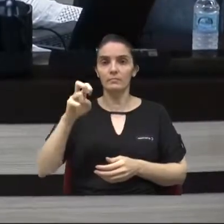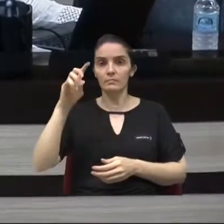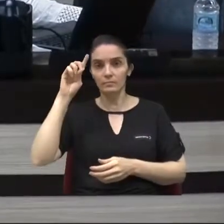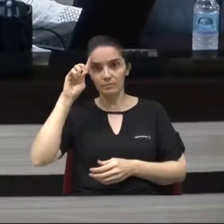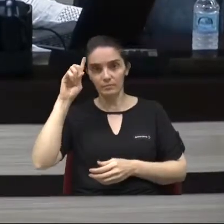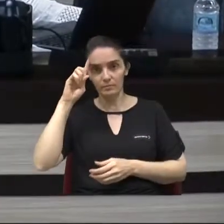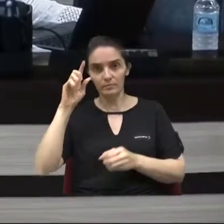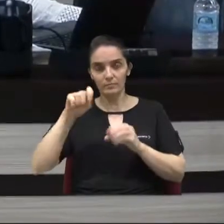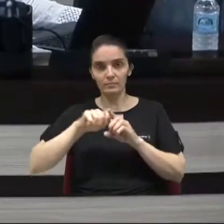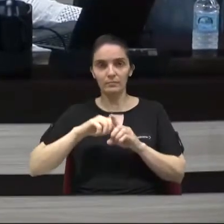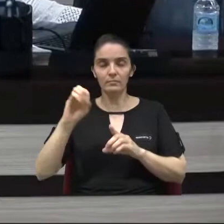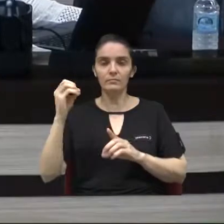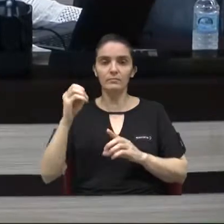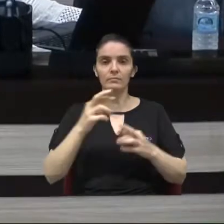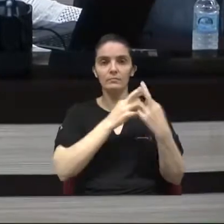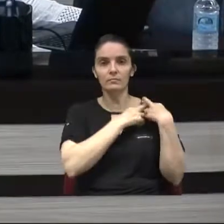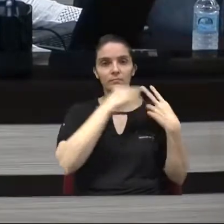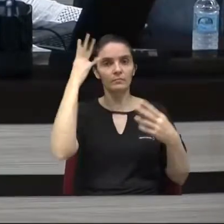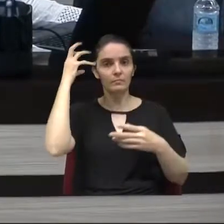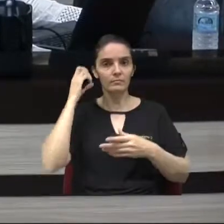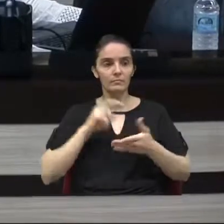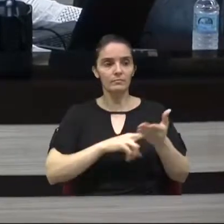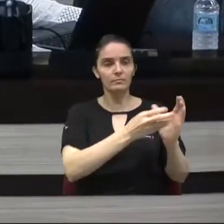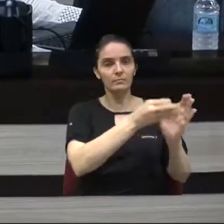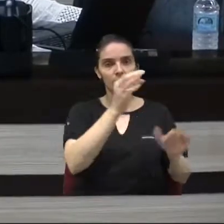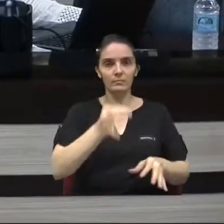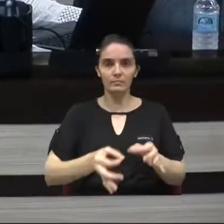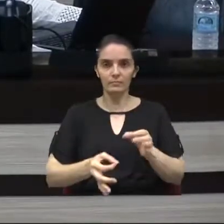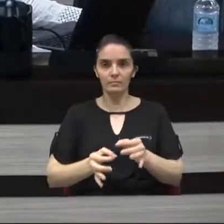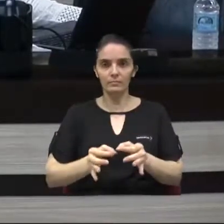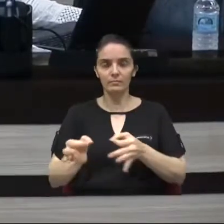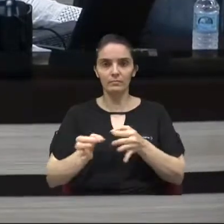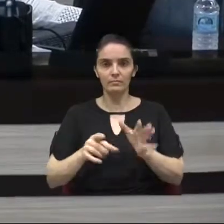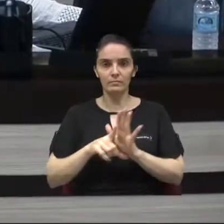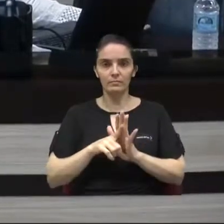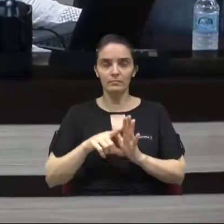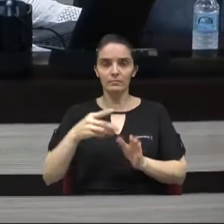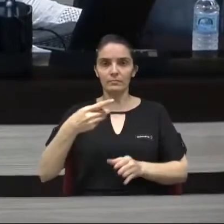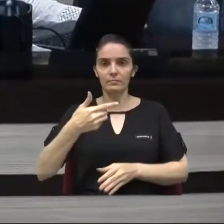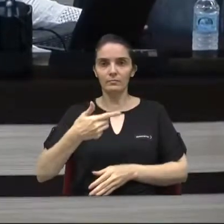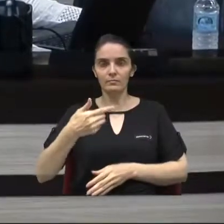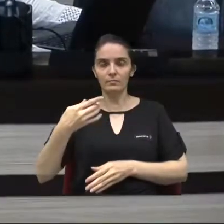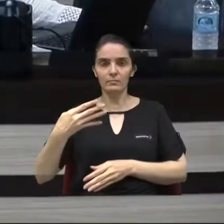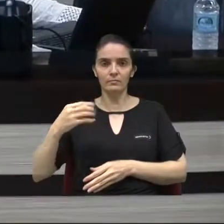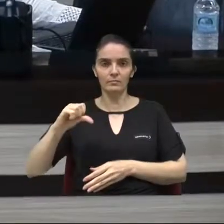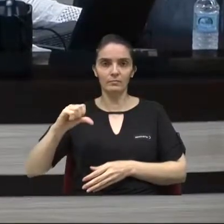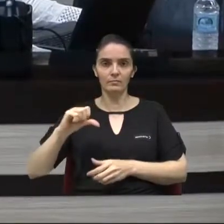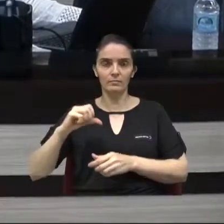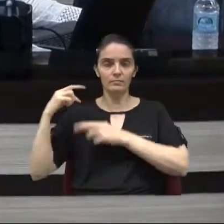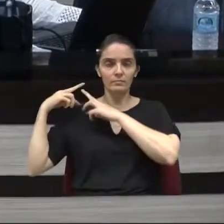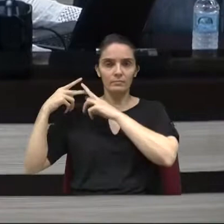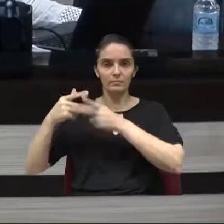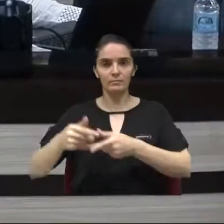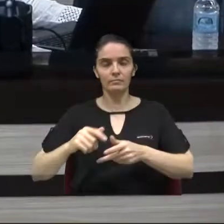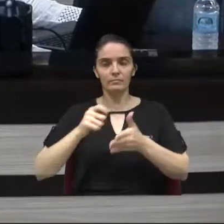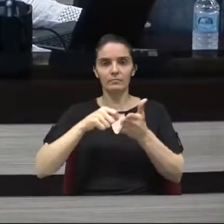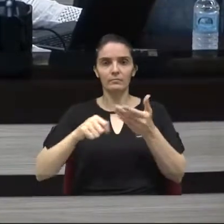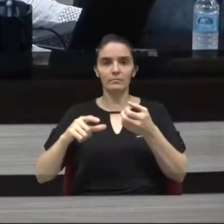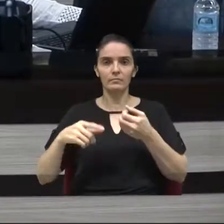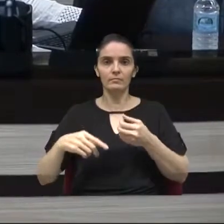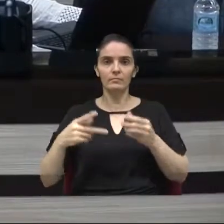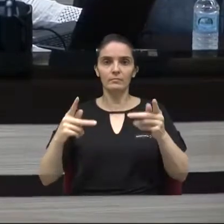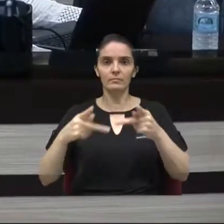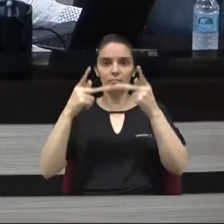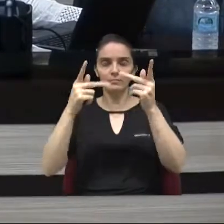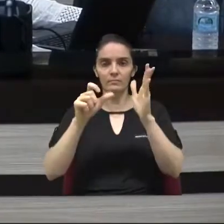Aparecida Bom. Encaminhe-se às comissões competentes. Projeto de Lei 249, altera a redação do parágrafo único